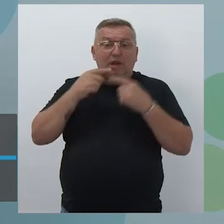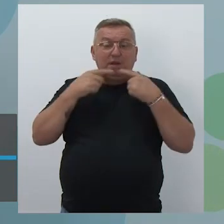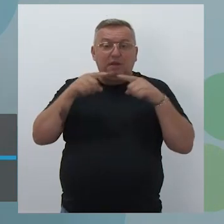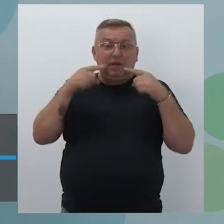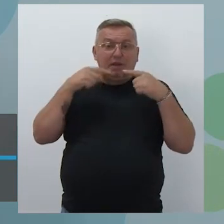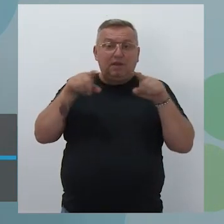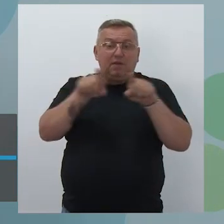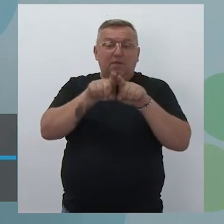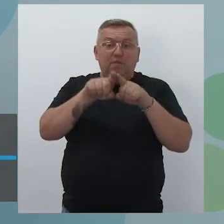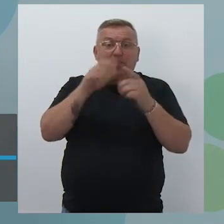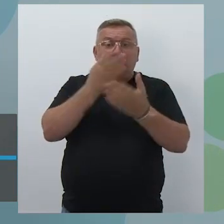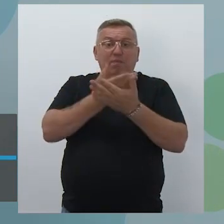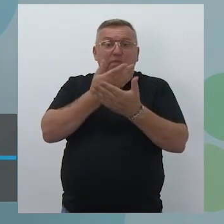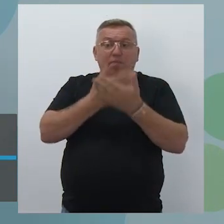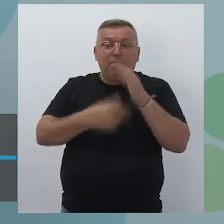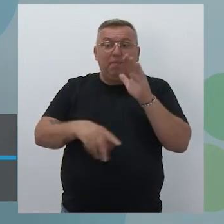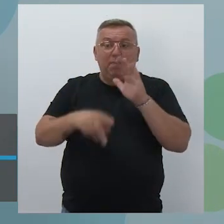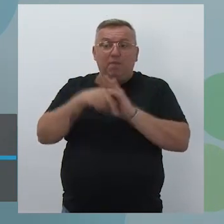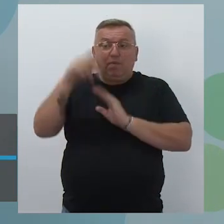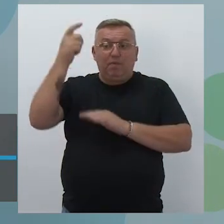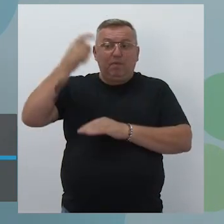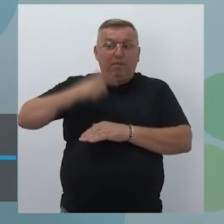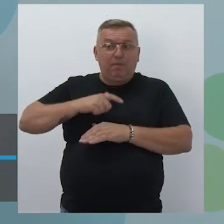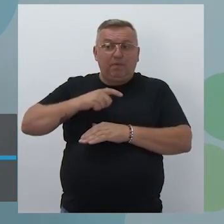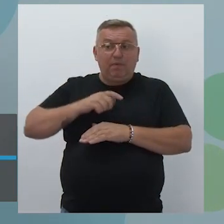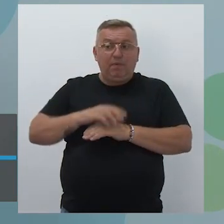e estudar o próprio ser humano.